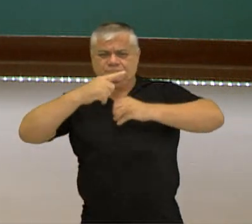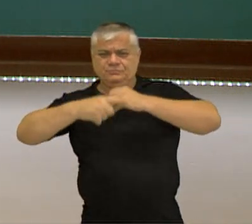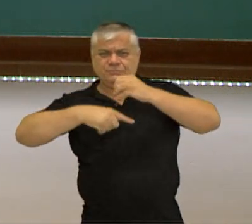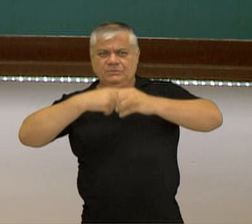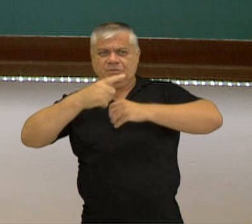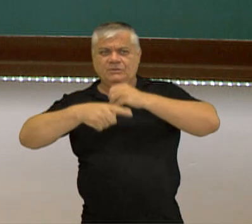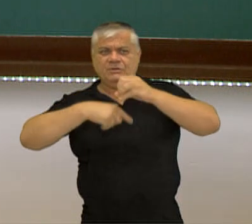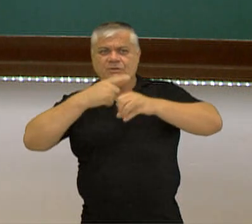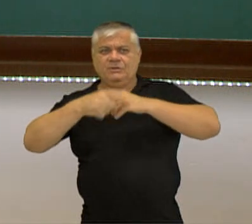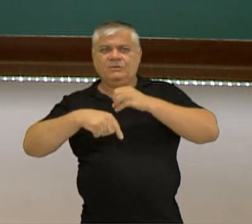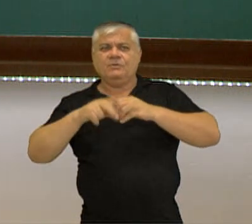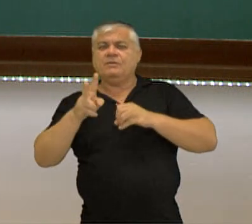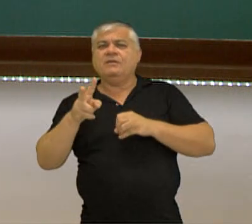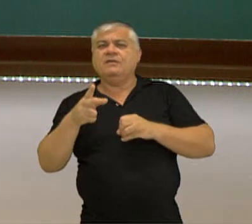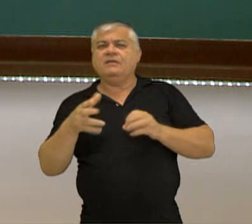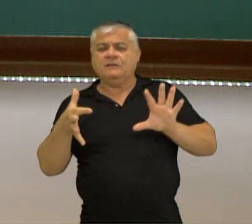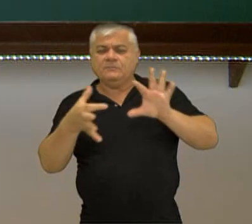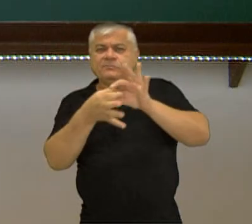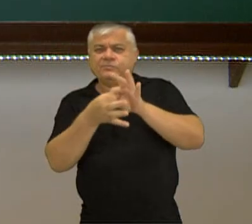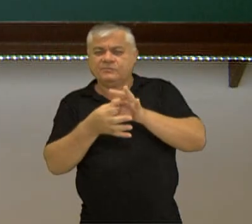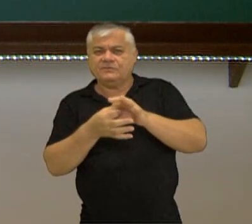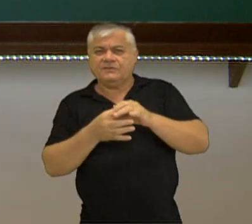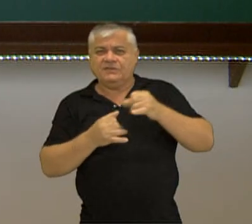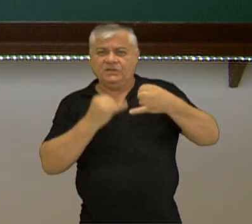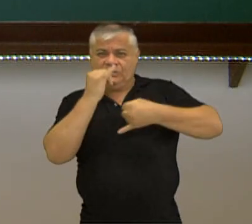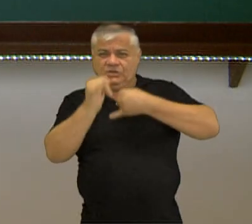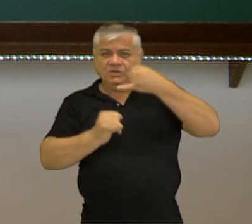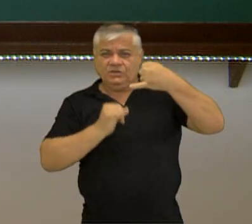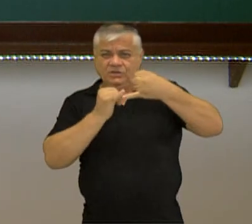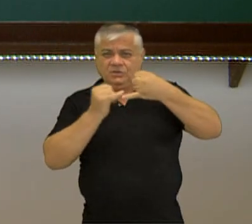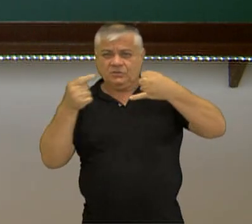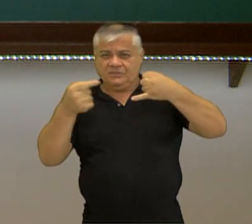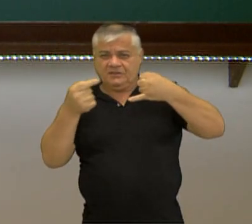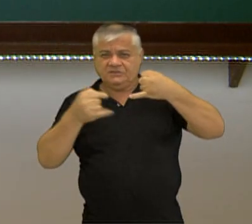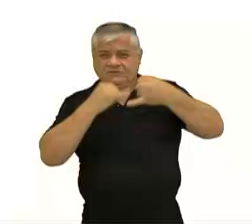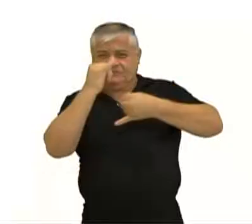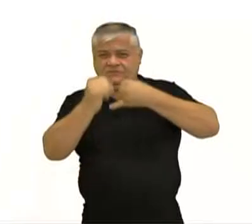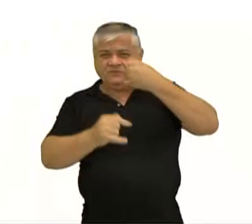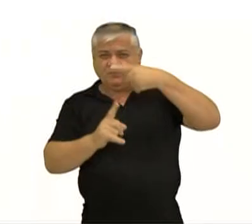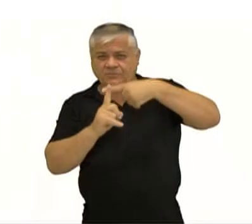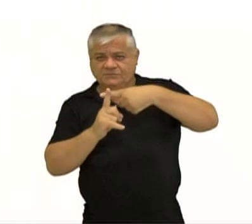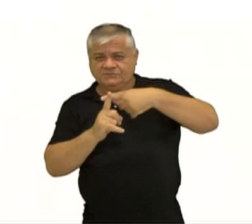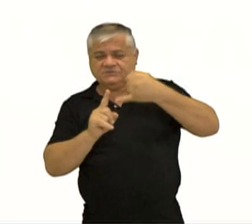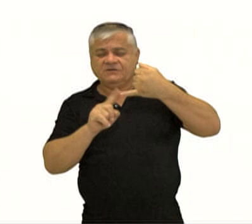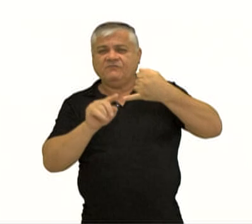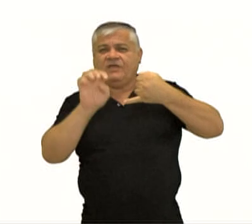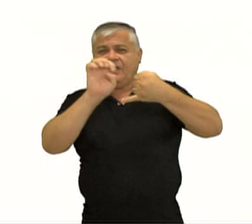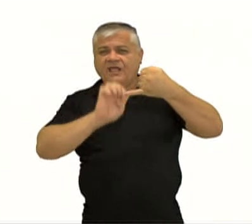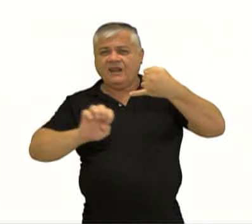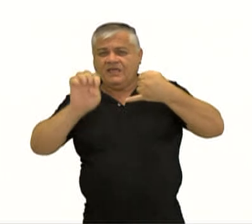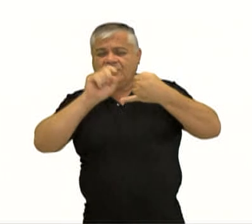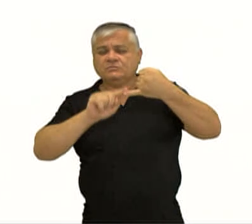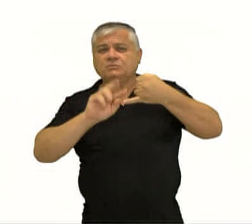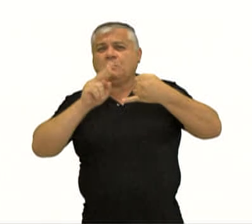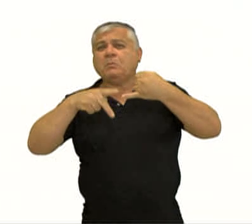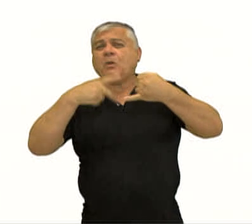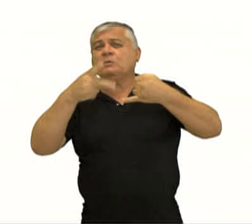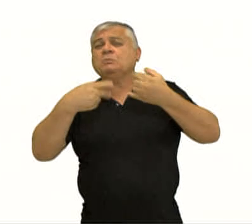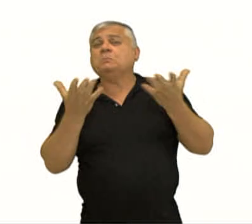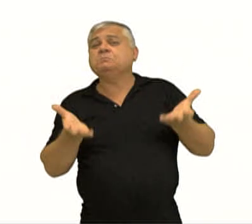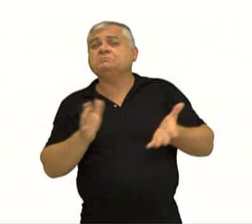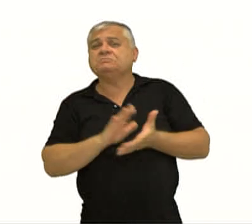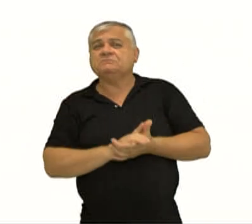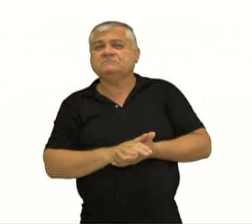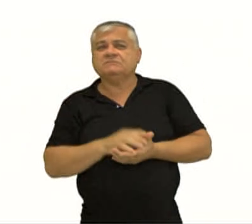ocupados por quê? Por íons negativos, por íons positivos, elétrons ou prótons. Então vou voltar aqui, ó. Olha o desenho aqui,